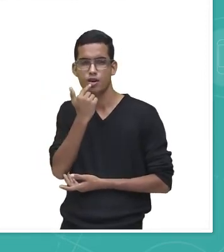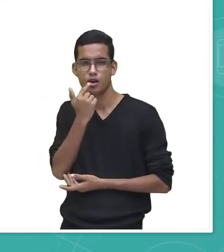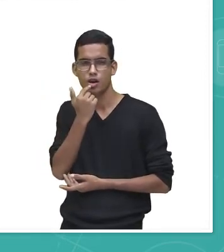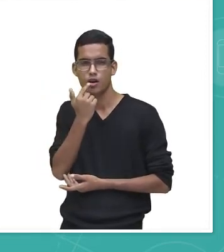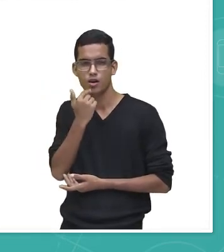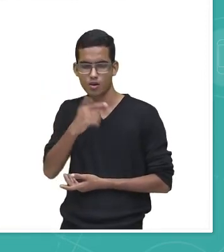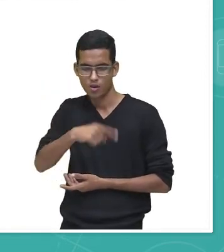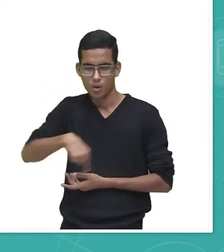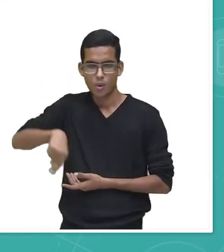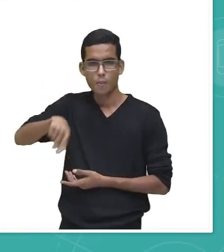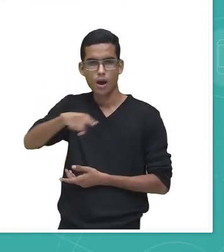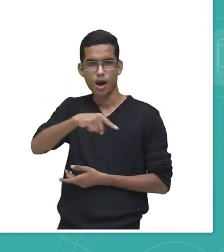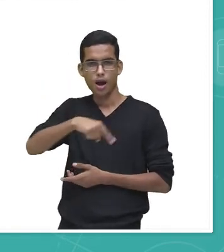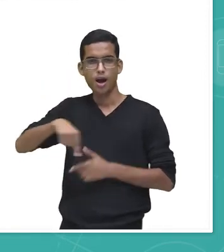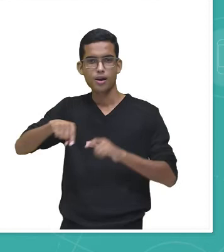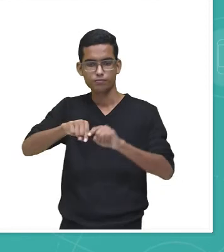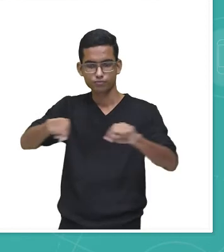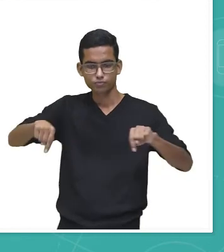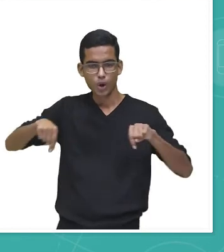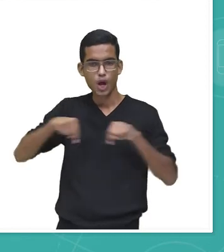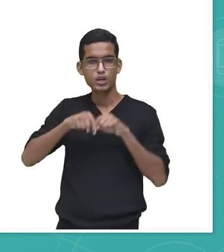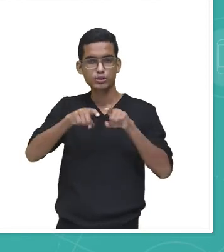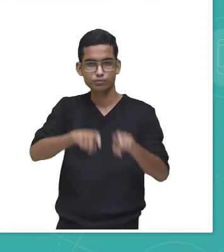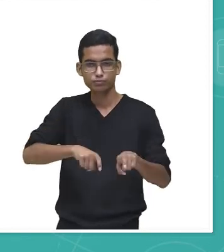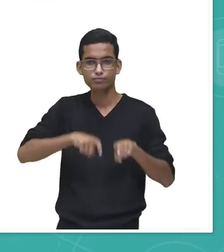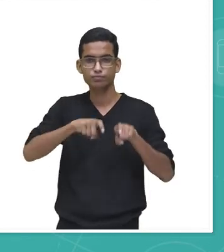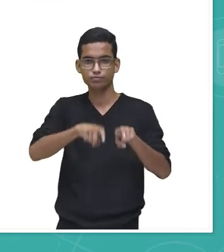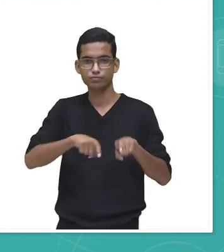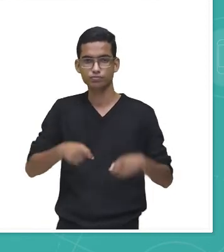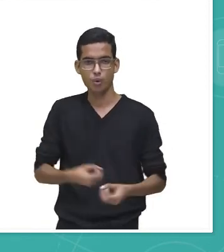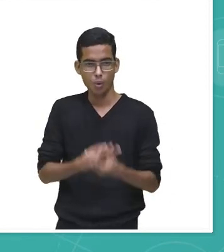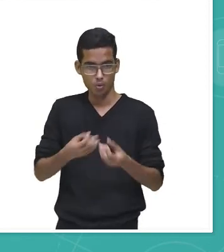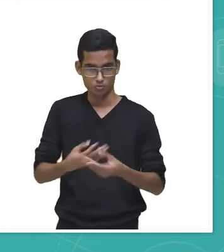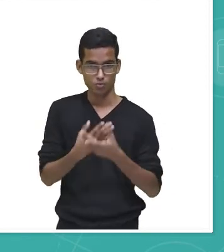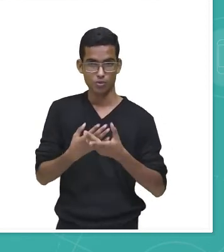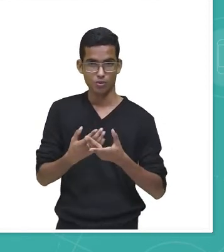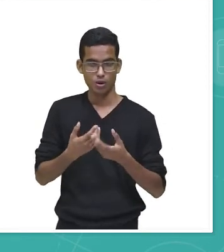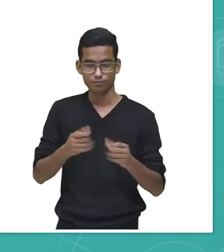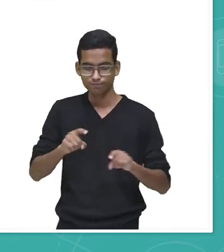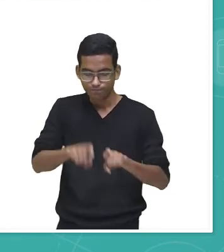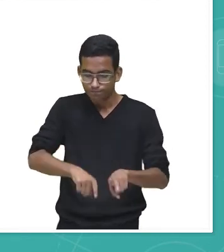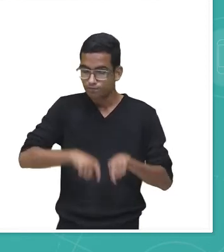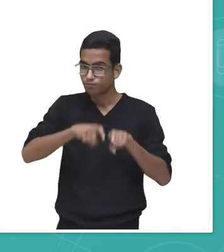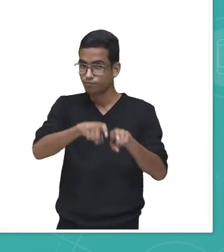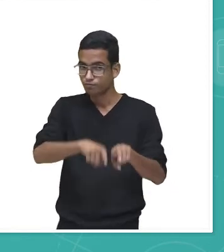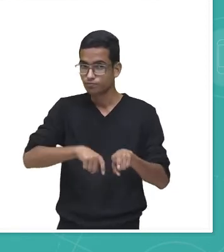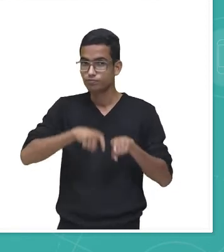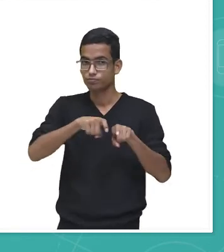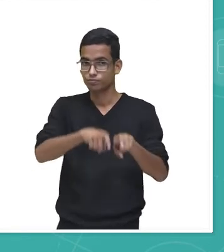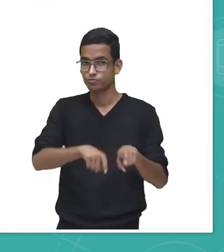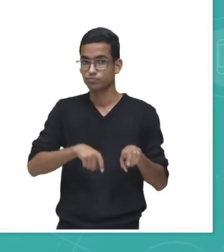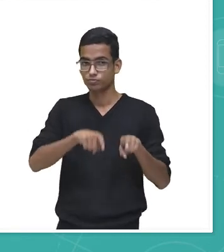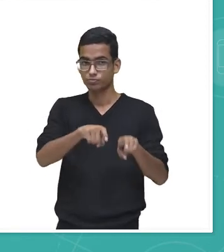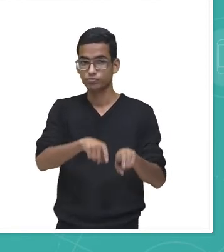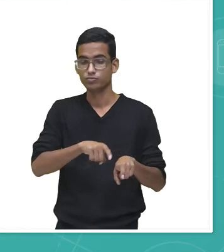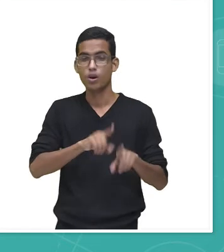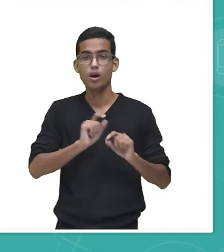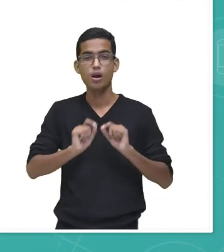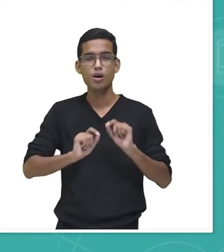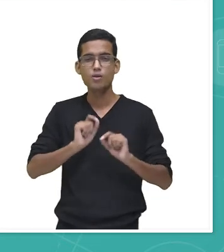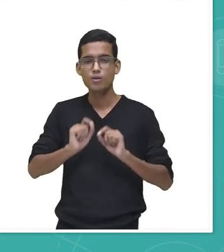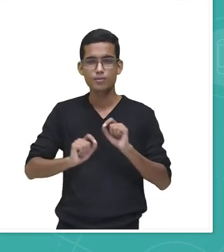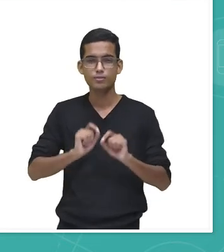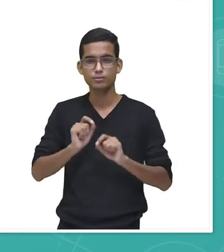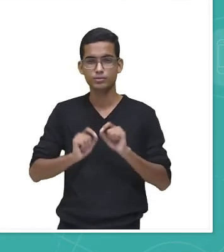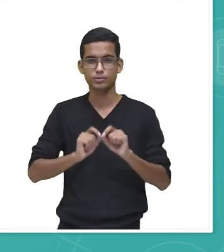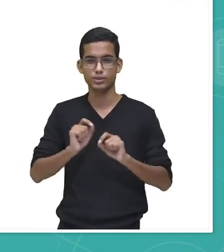em verde, duas em um tom de rosa. Por quê? Porque a produção agrícola, ela era num sistema rotativo. Enquanto